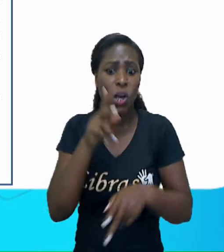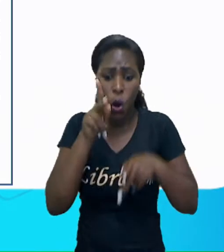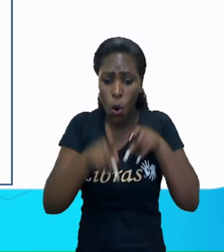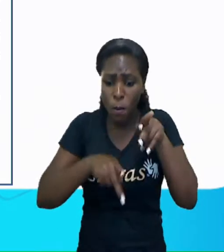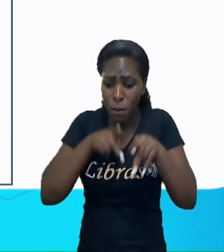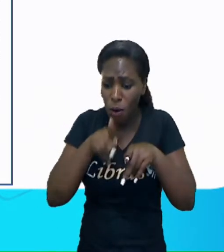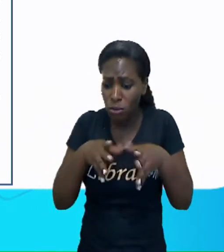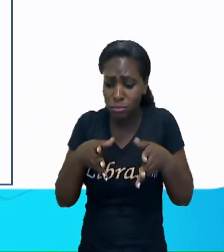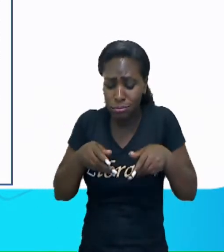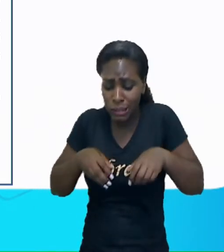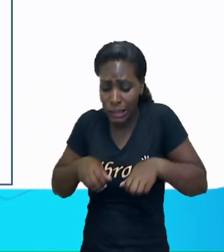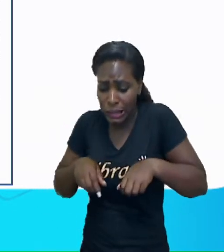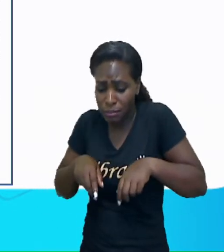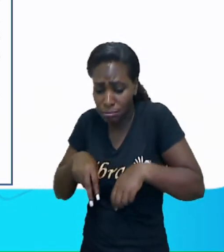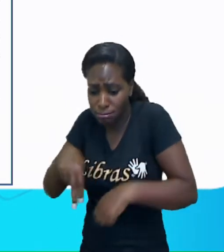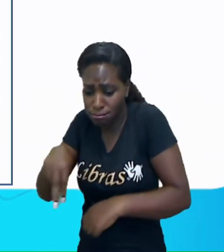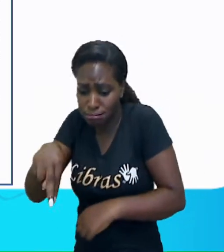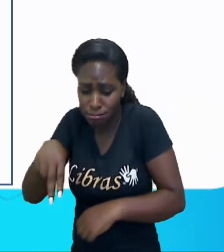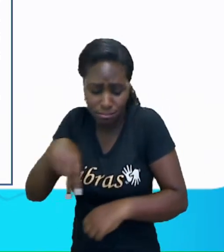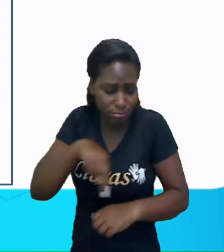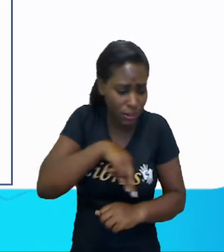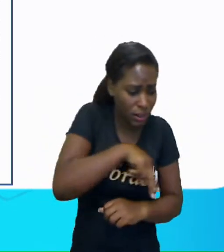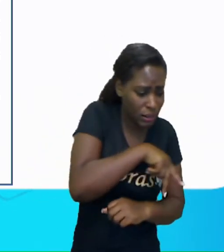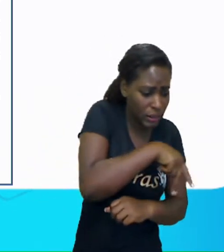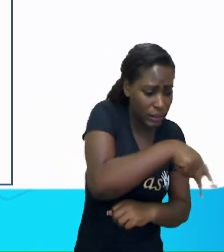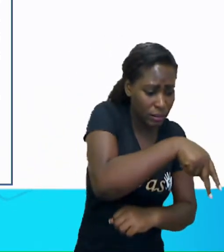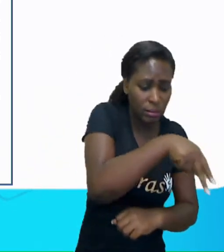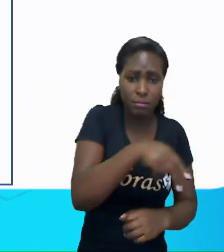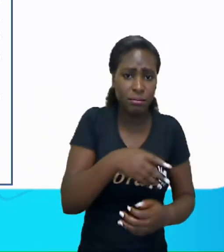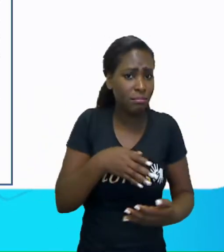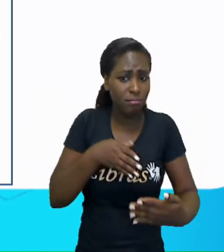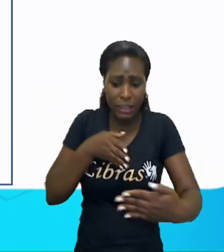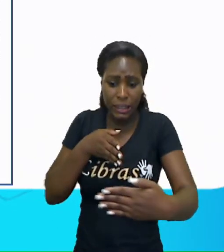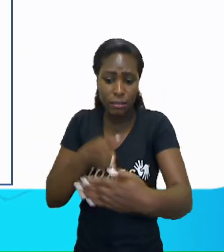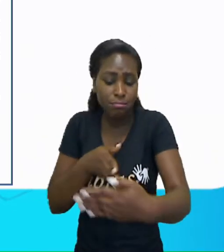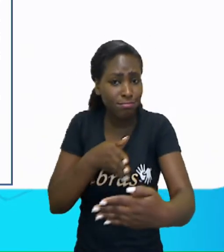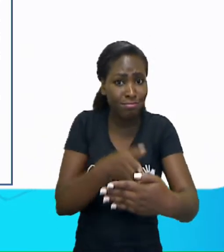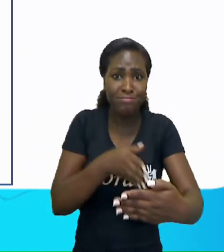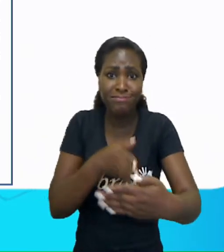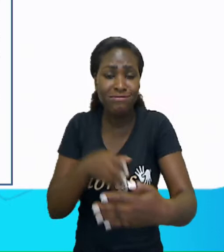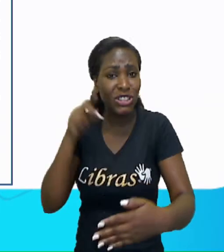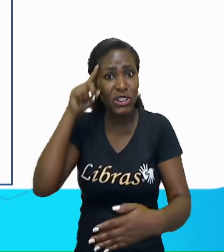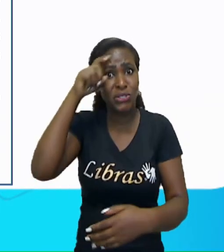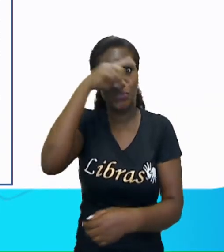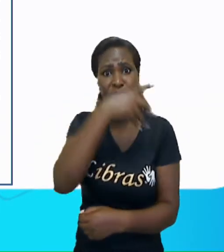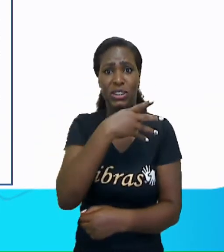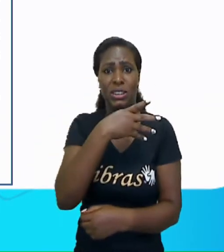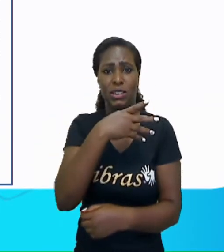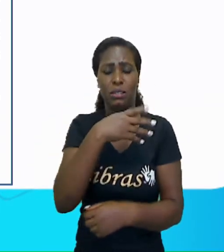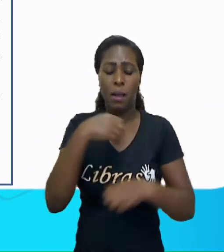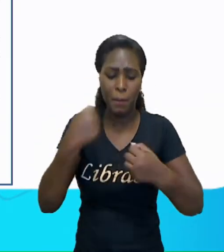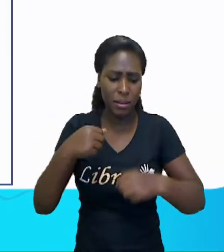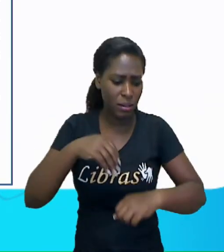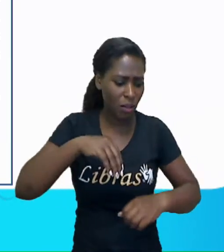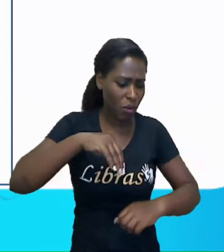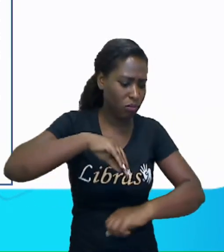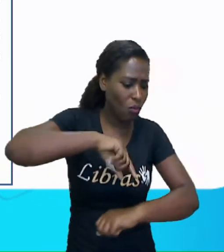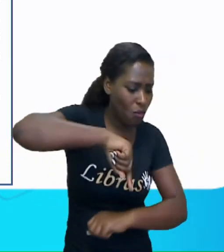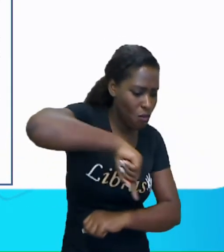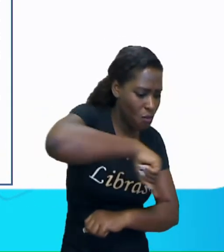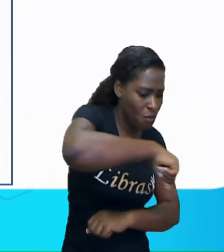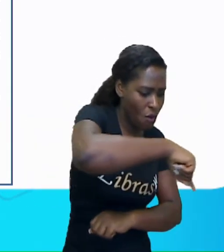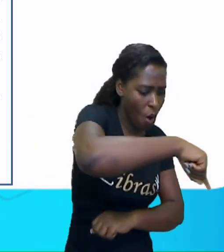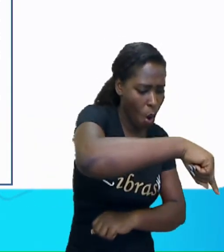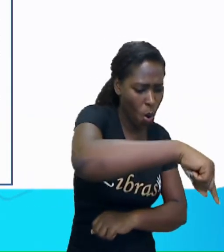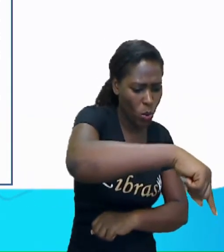atravessarem os canteiros e muitas mães têm que rodeá-los com um carrinho de bebê e estão andando na